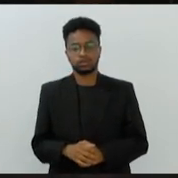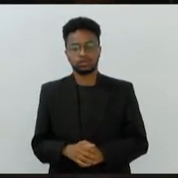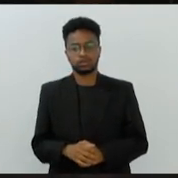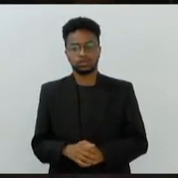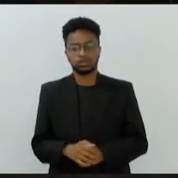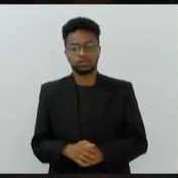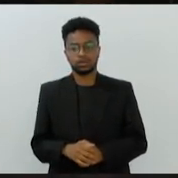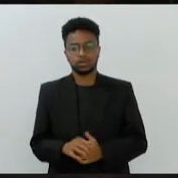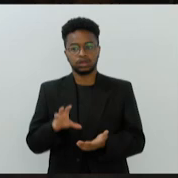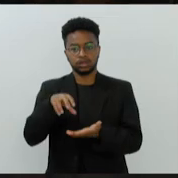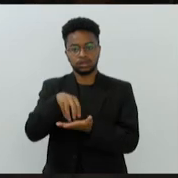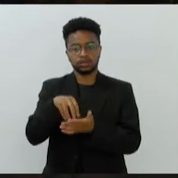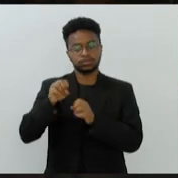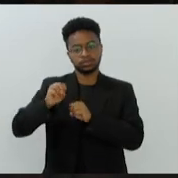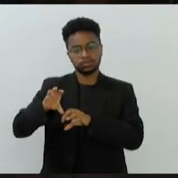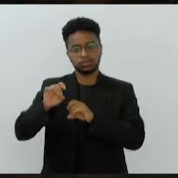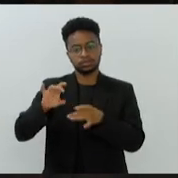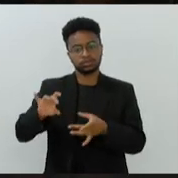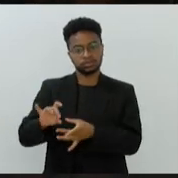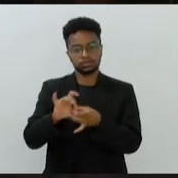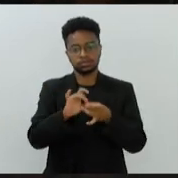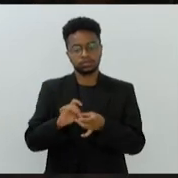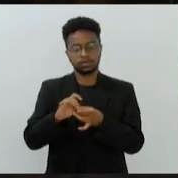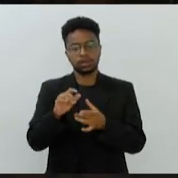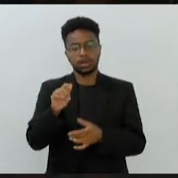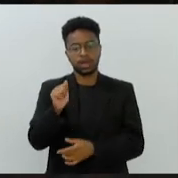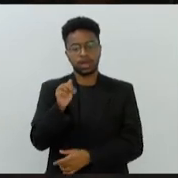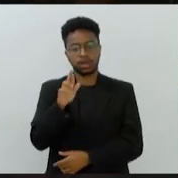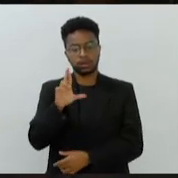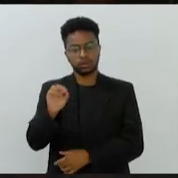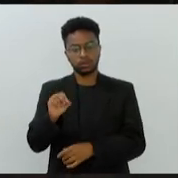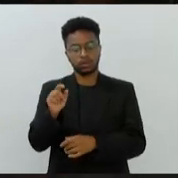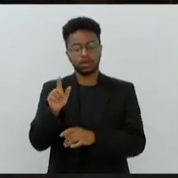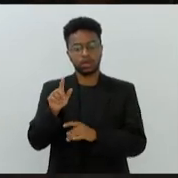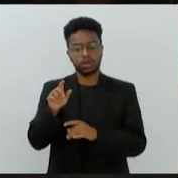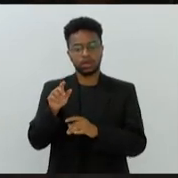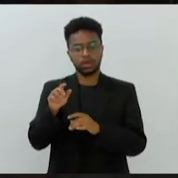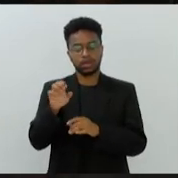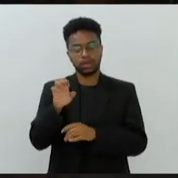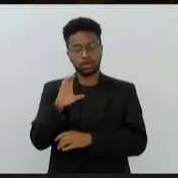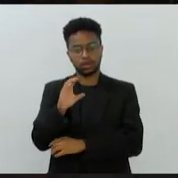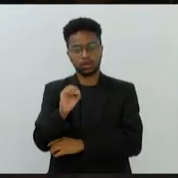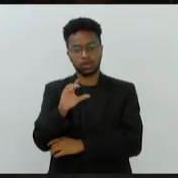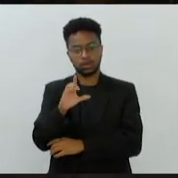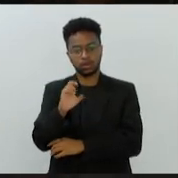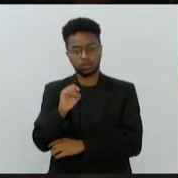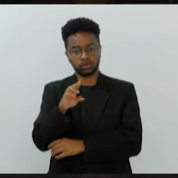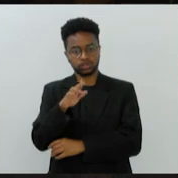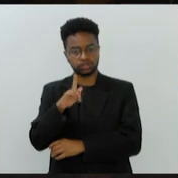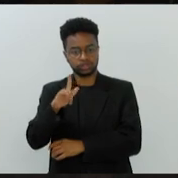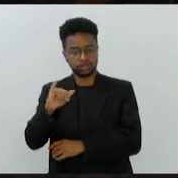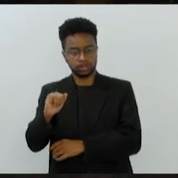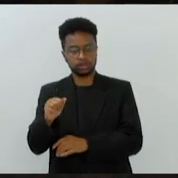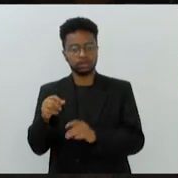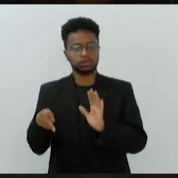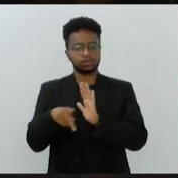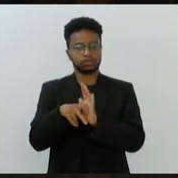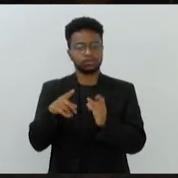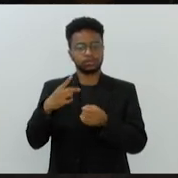em Centro de Ensino Integrado em Agroecologia, localizado no município de Campos Goytacazes e da Outras